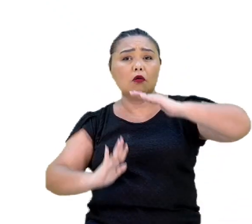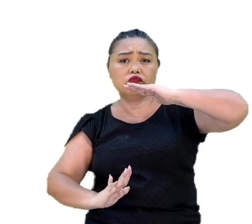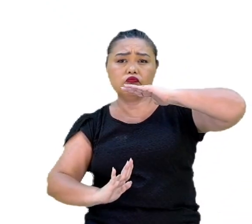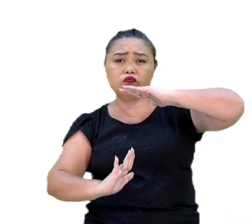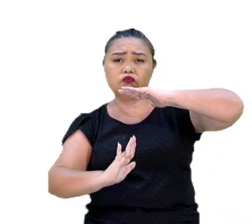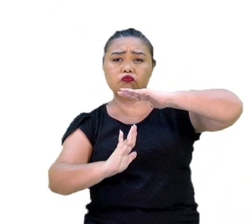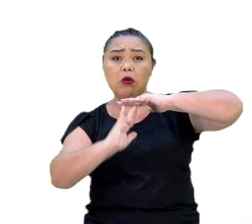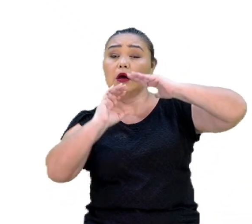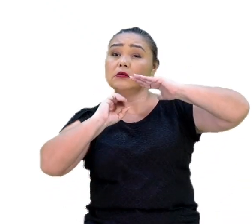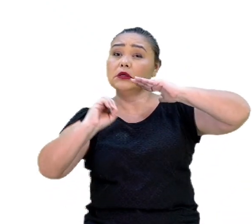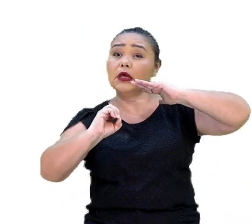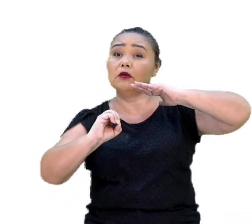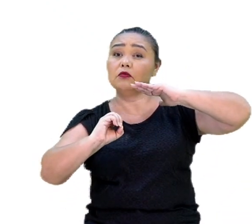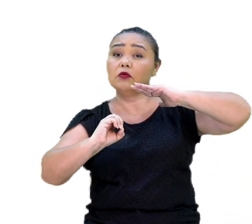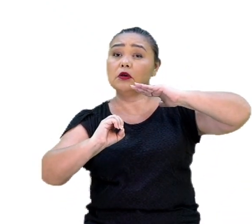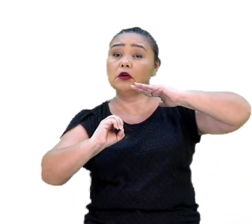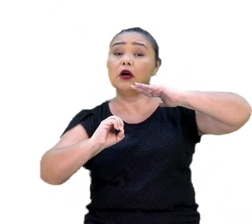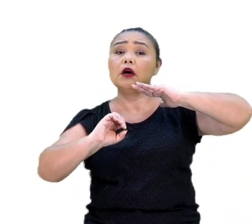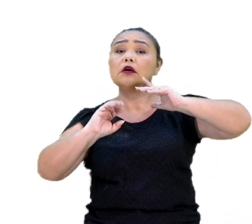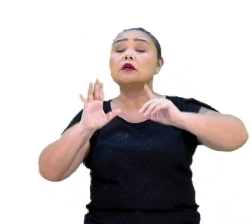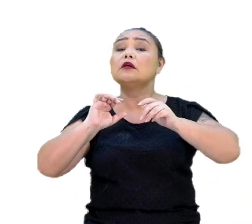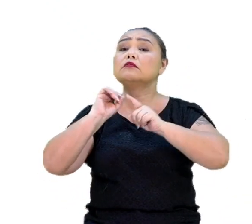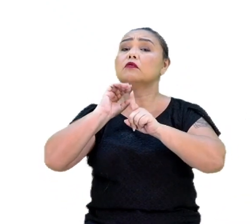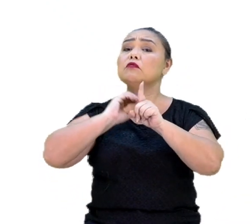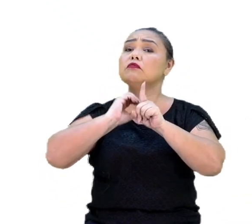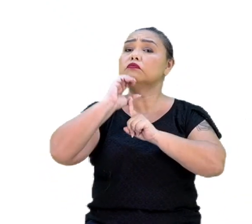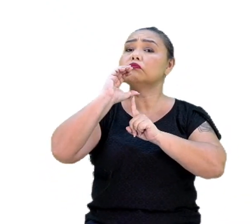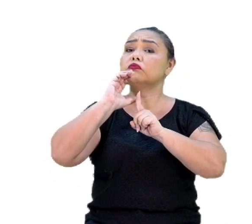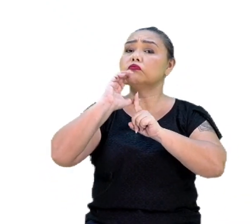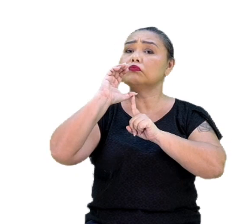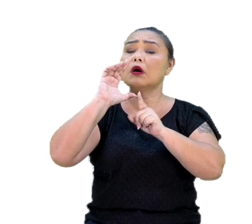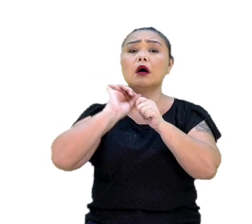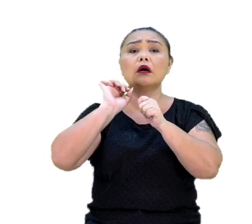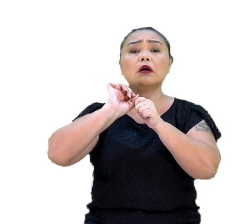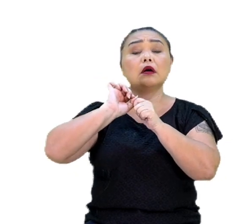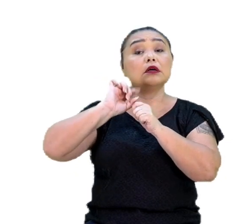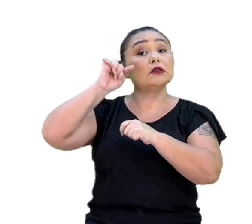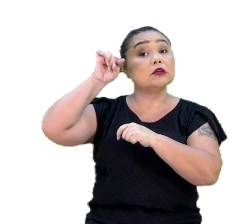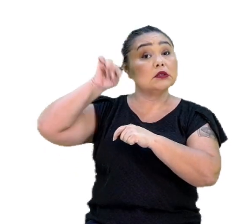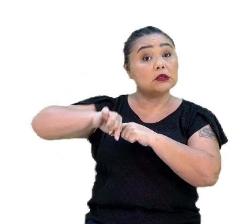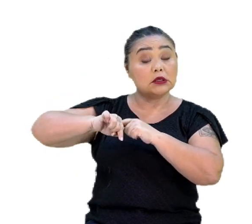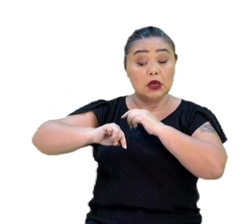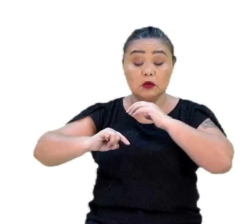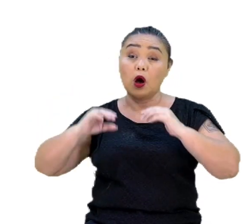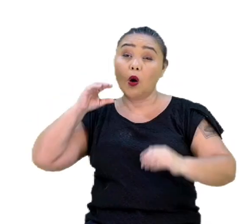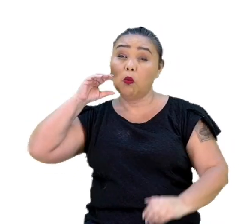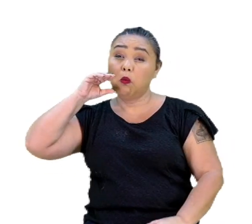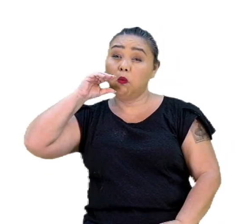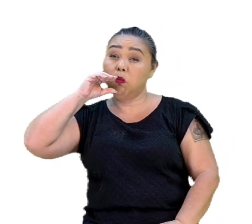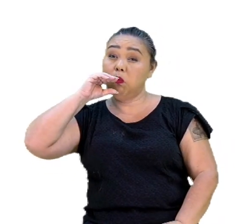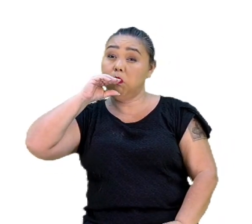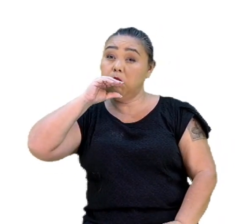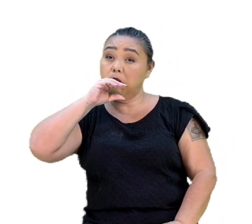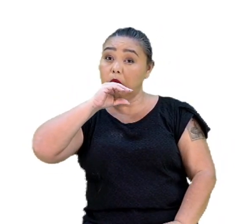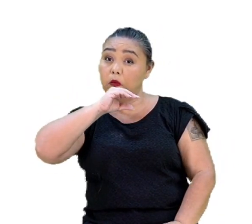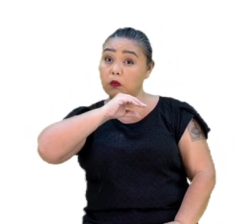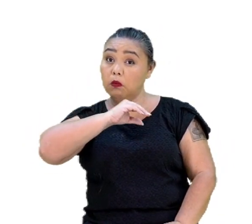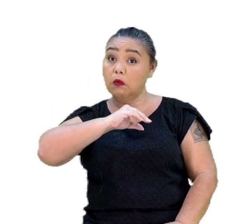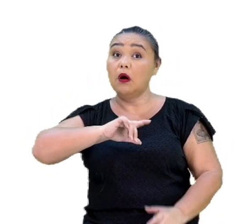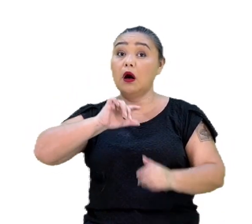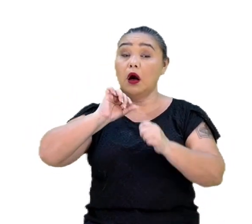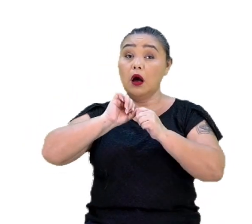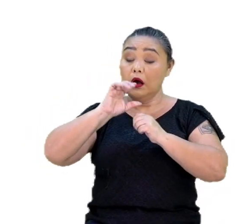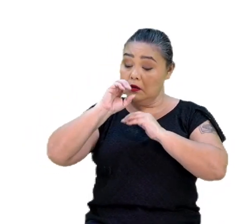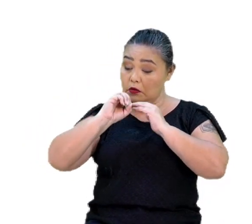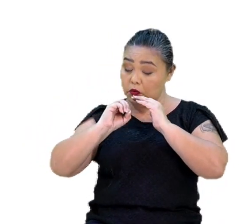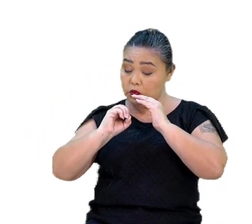graus Celsius. O que significa que se eu estiver aquecendo em 0 graus Celsius, ela